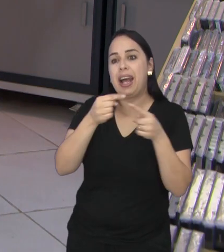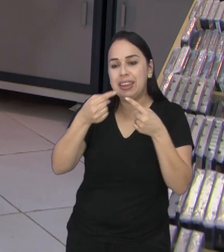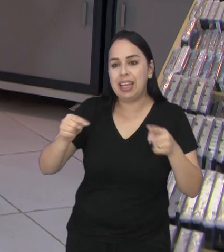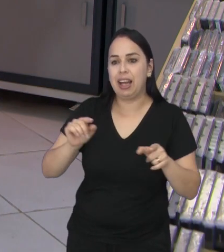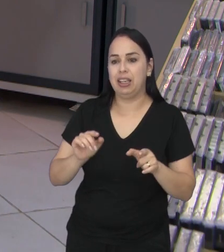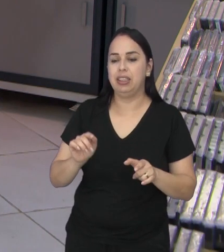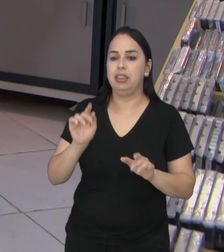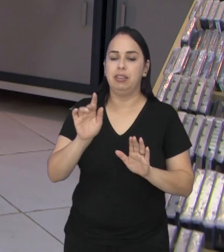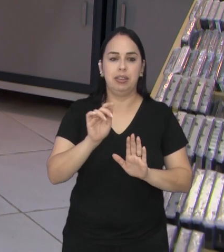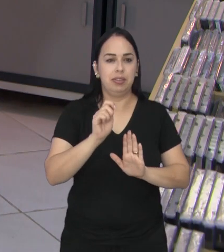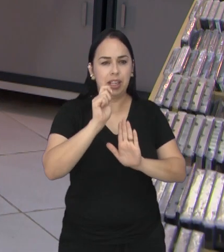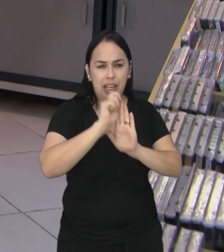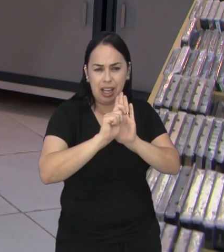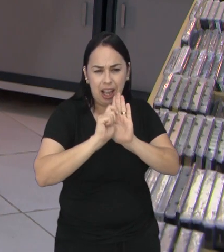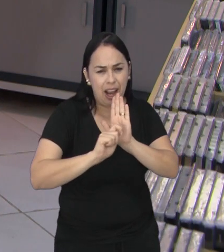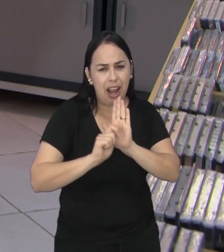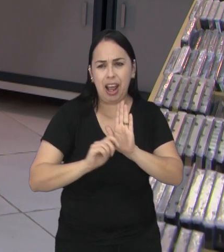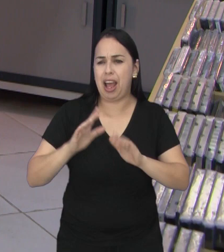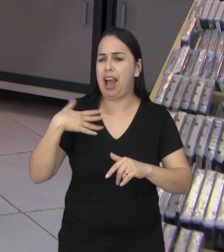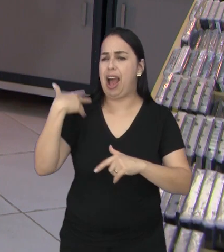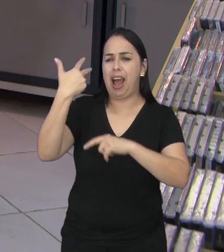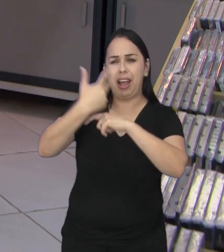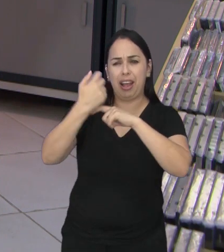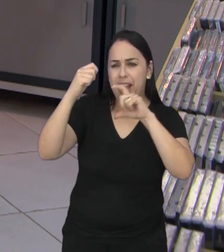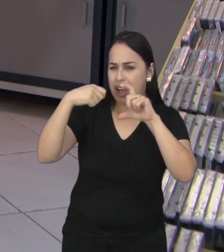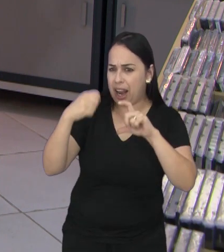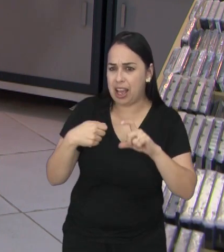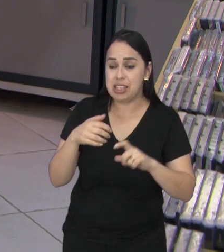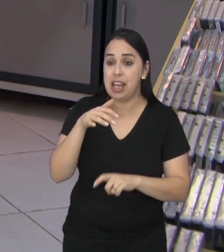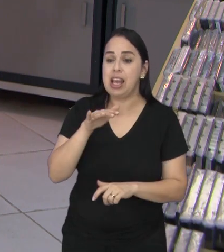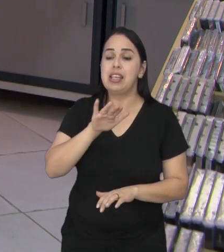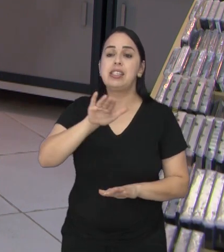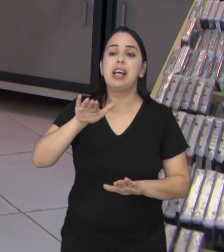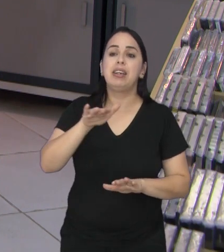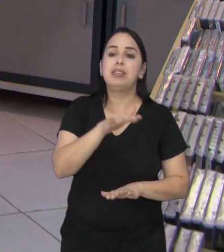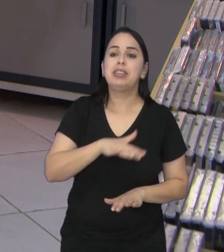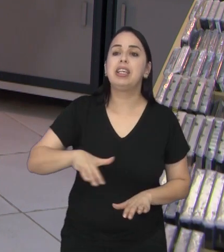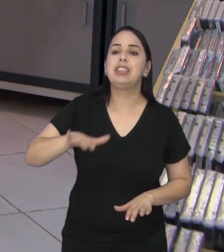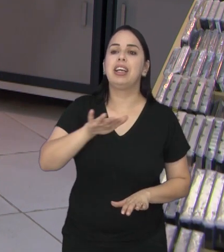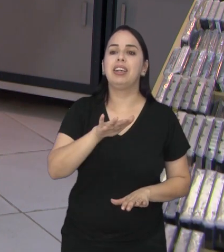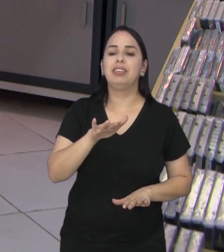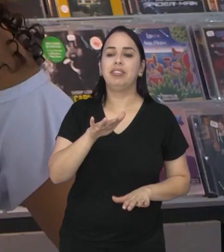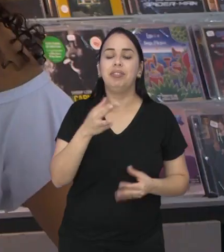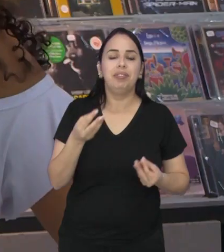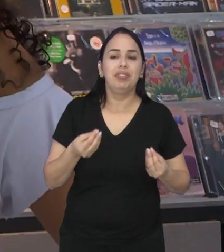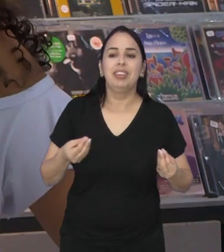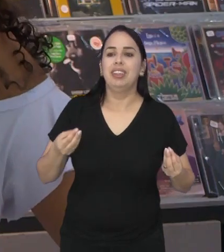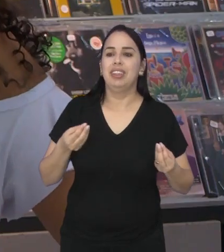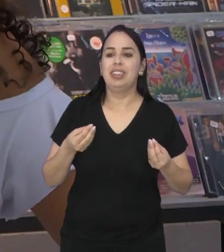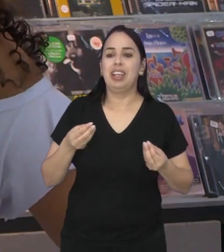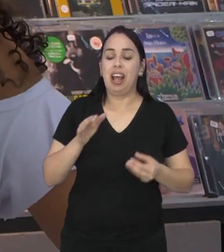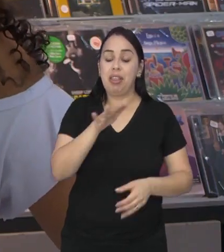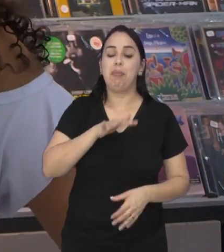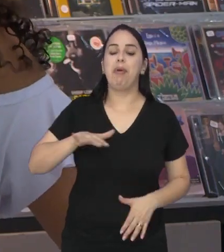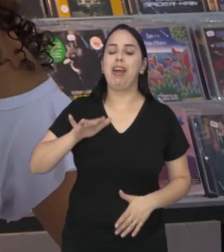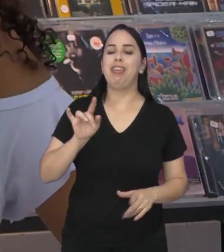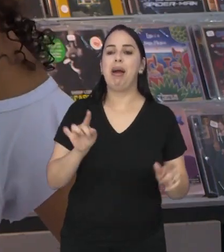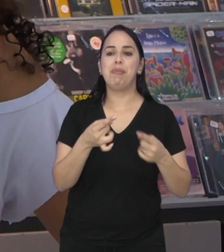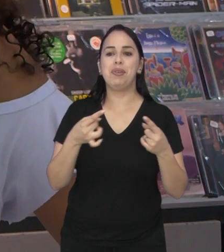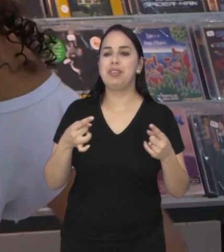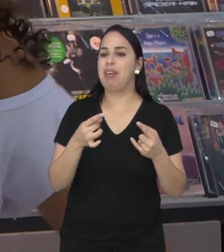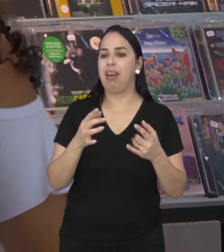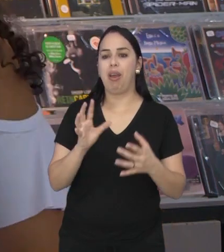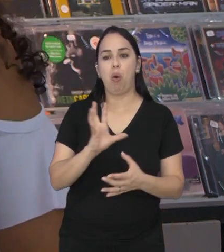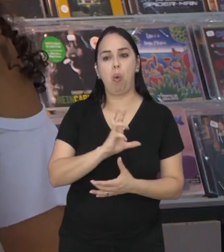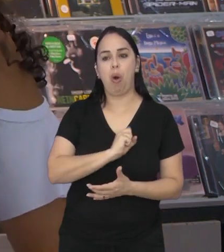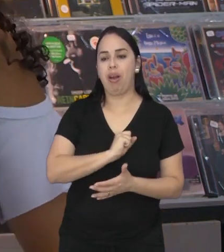mulher é muito fera, gravar. letras. Eu acho que toda essa coisa, assim, essa magia assim, que permeia a música é muito fascinante.